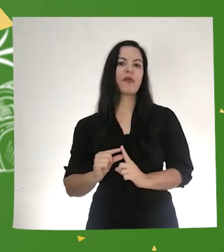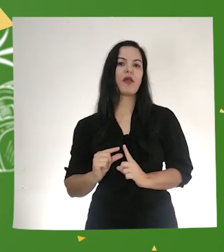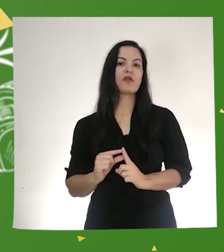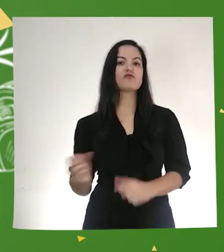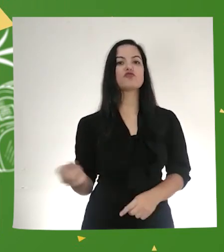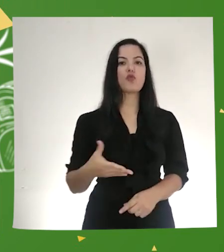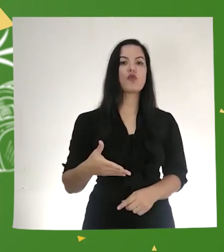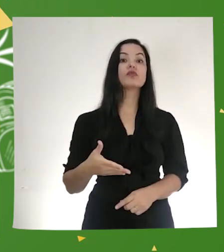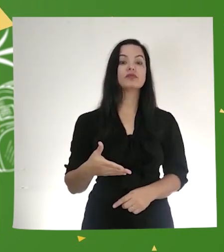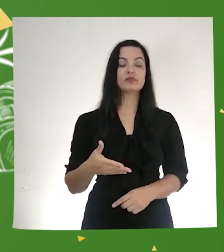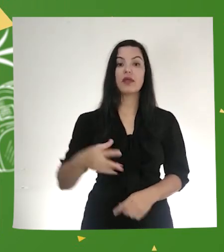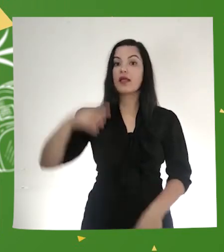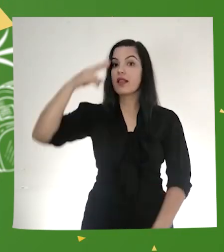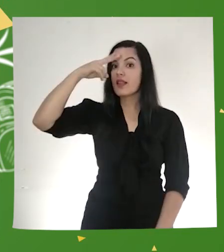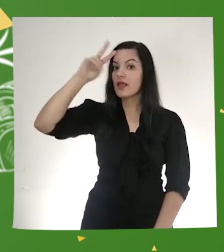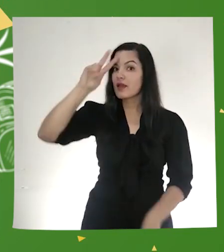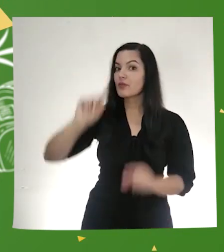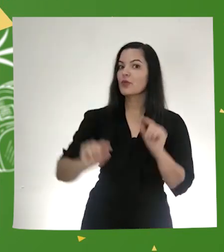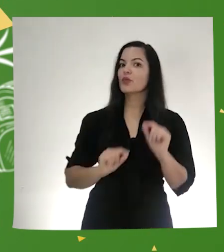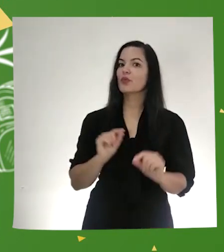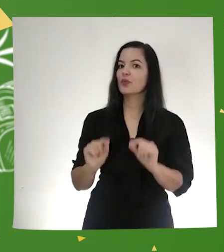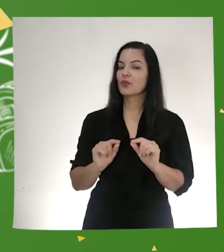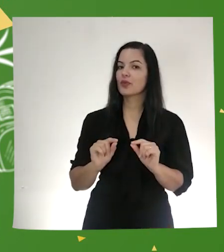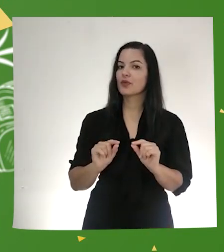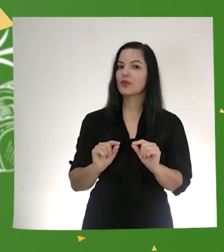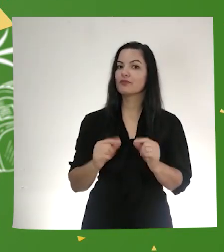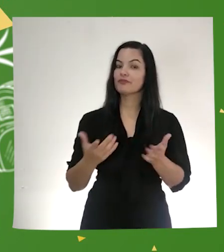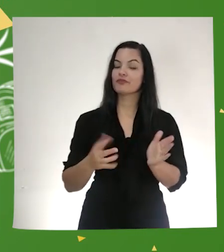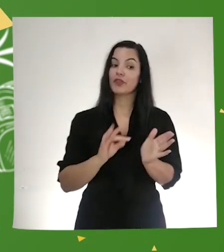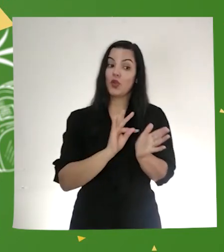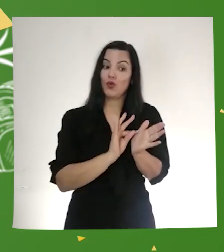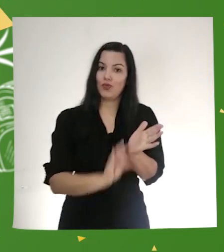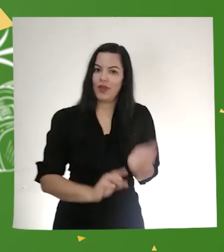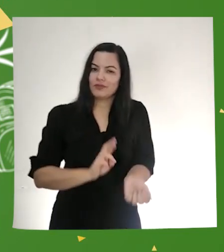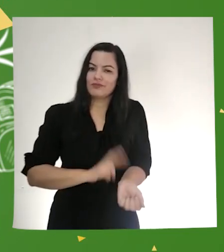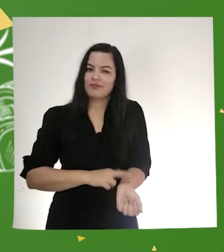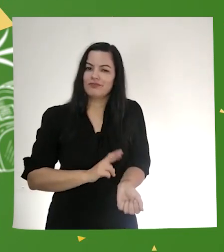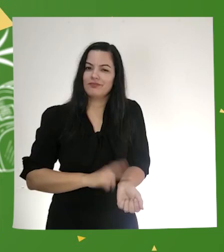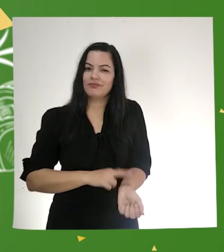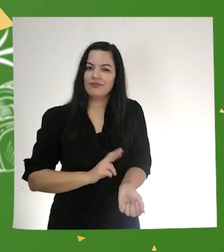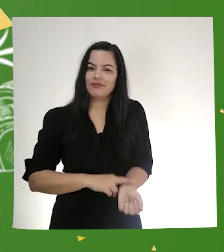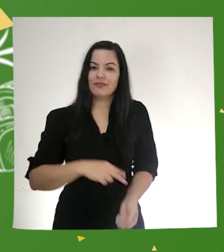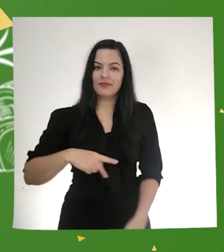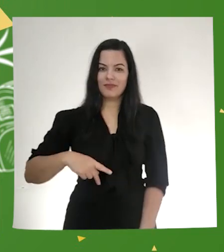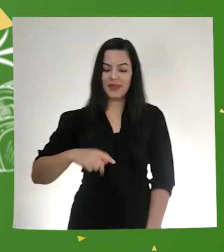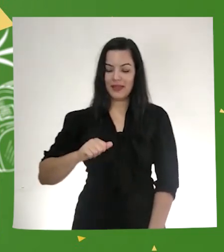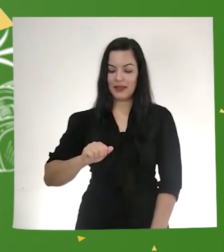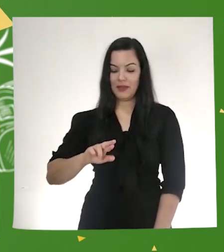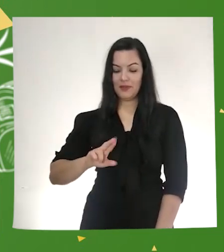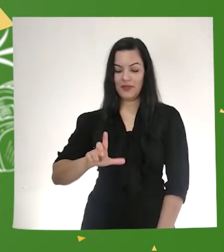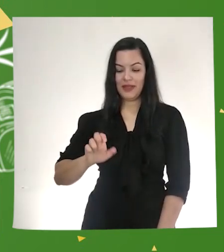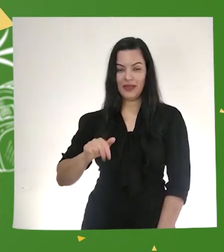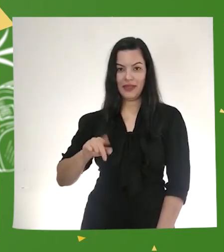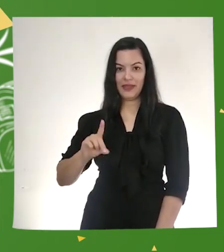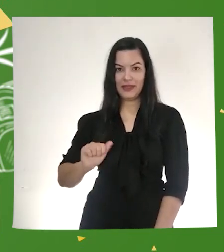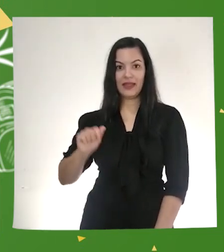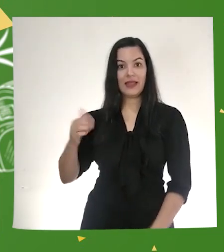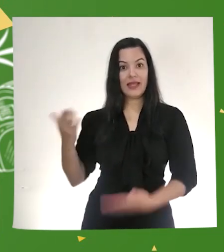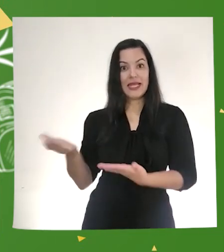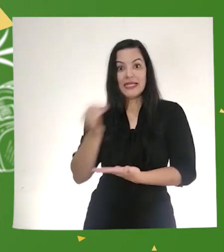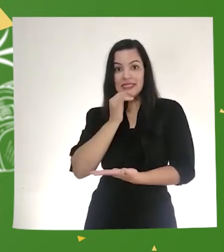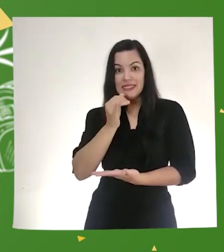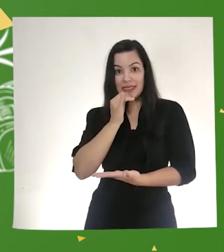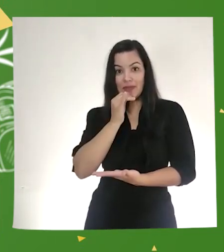substituir. Lembre-se que a parlenda, ela, neste caso, neste exemplo que eu trouxe, ela